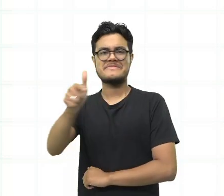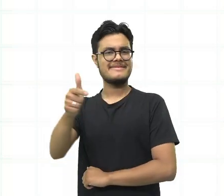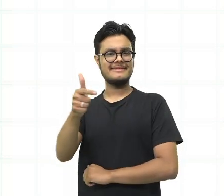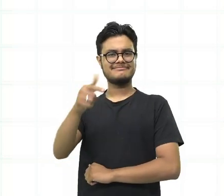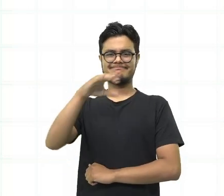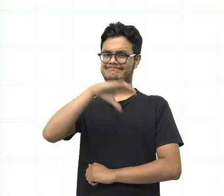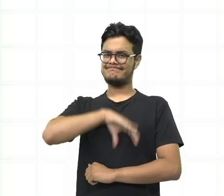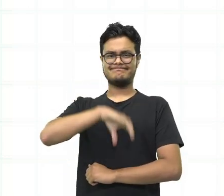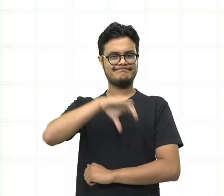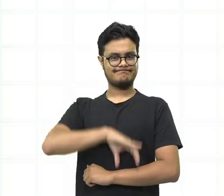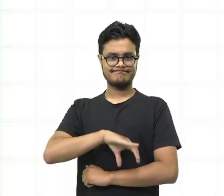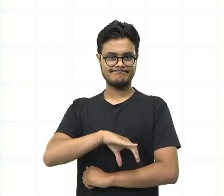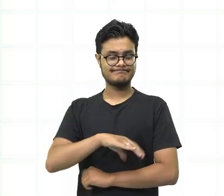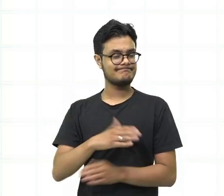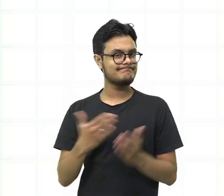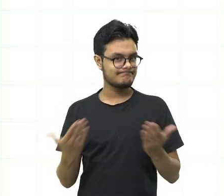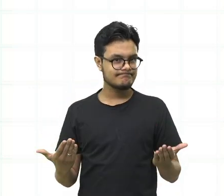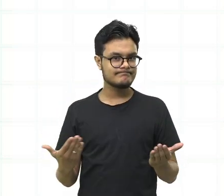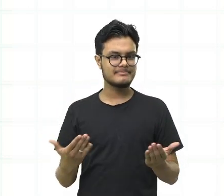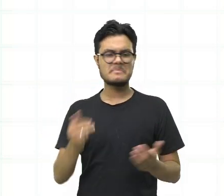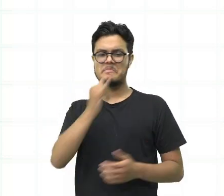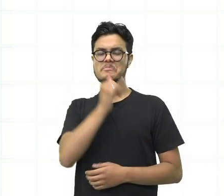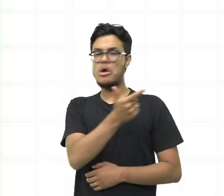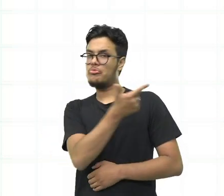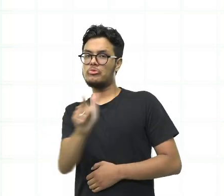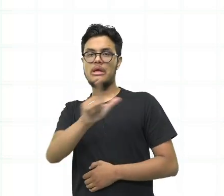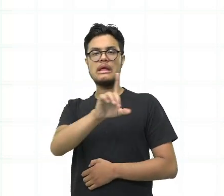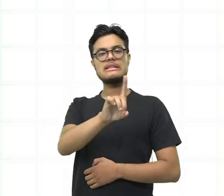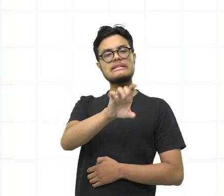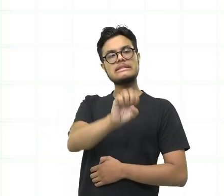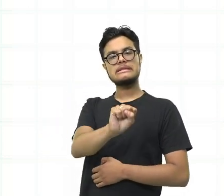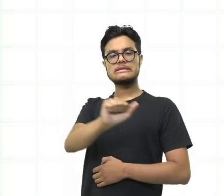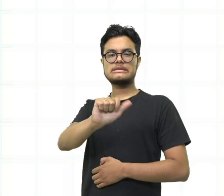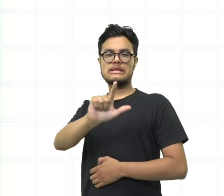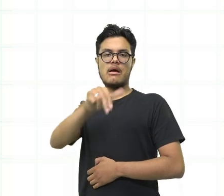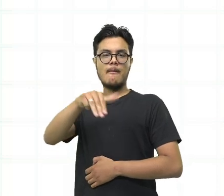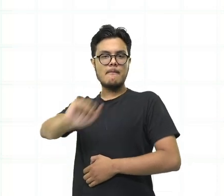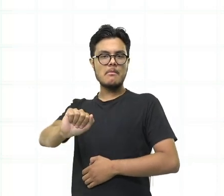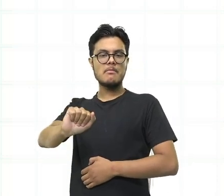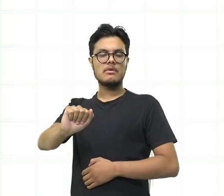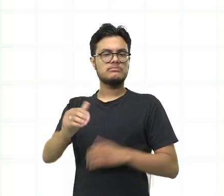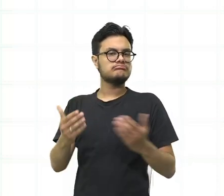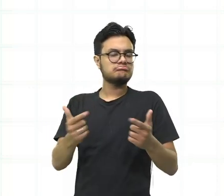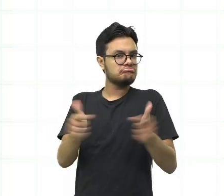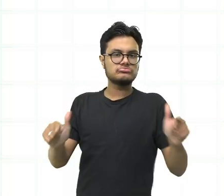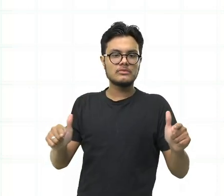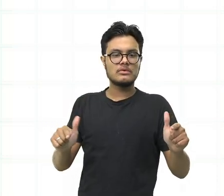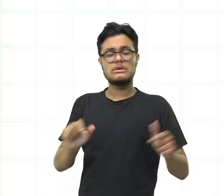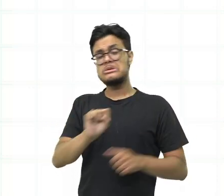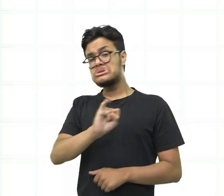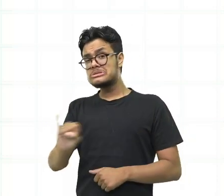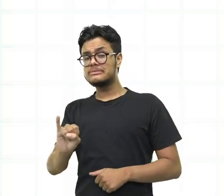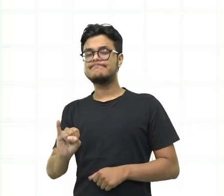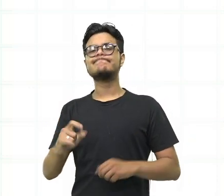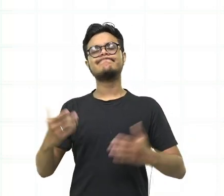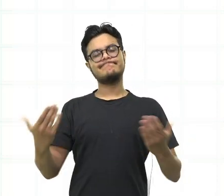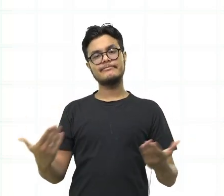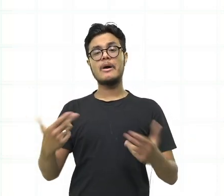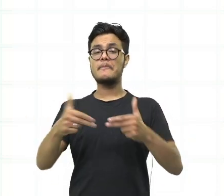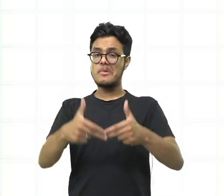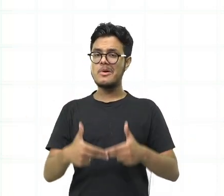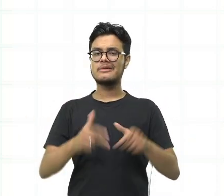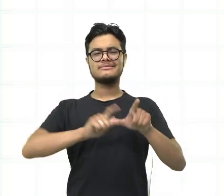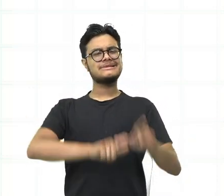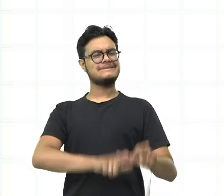A palavra em si, né? Não tem desalma, não tem almado, tá? Então, como não tem, eu tenho que